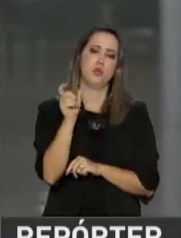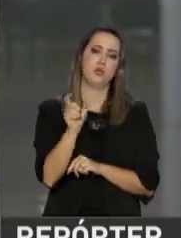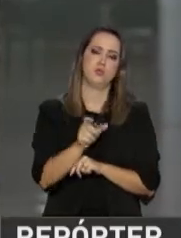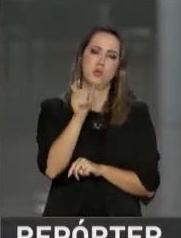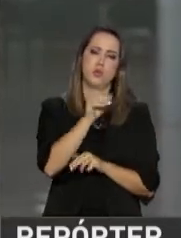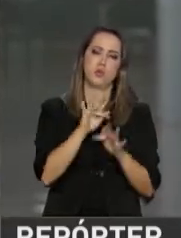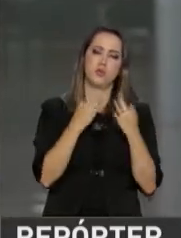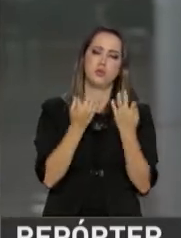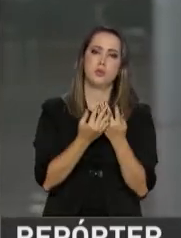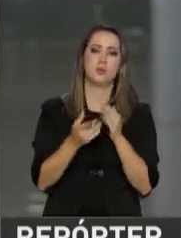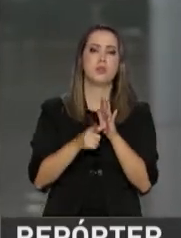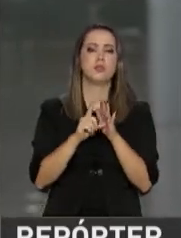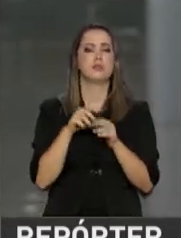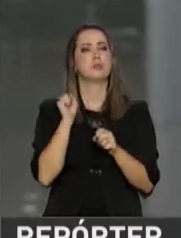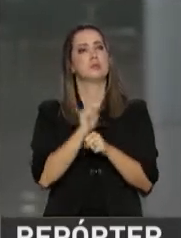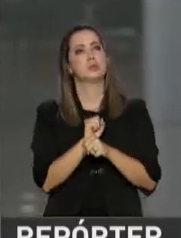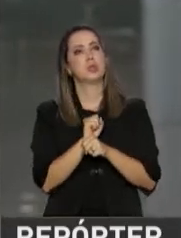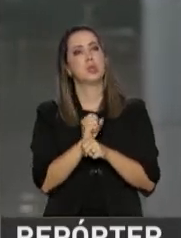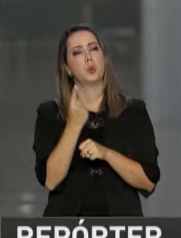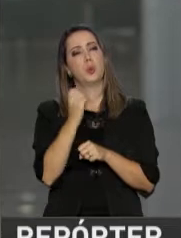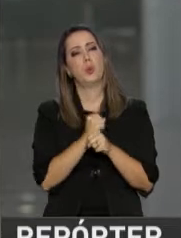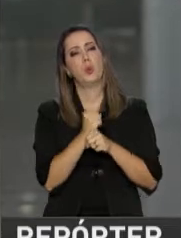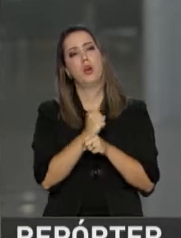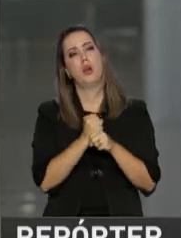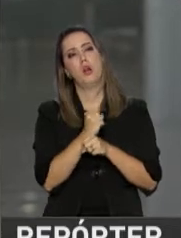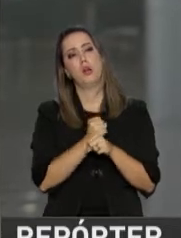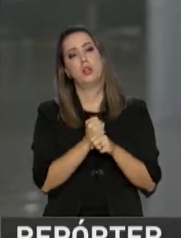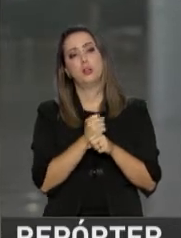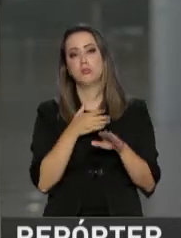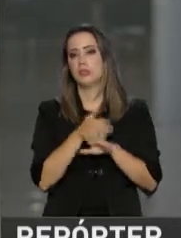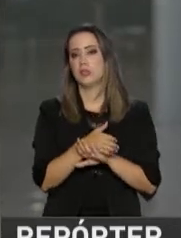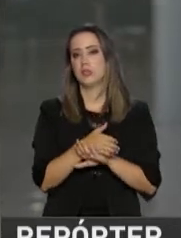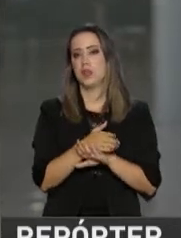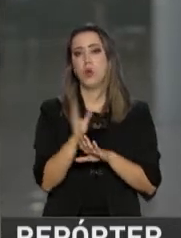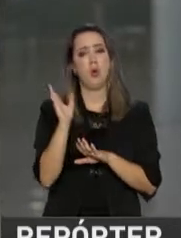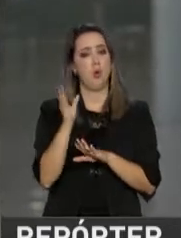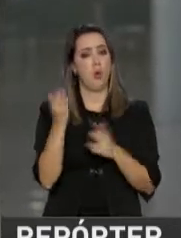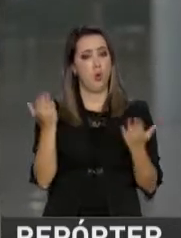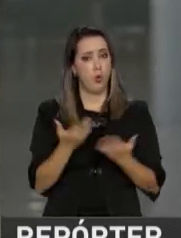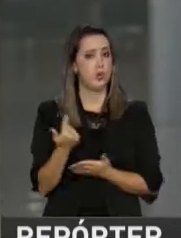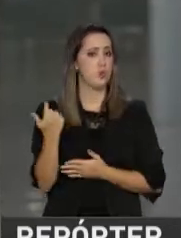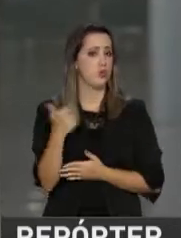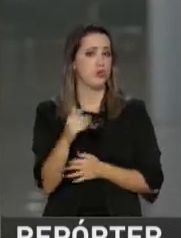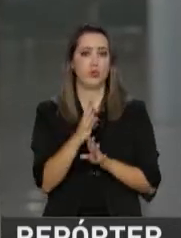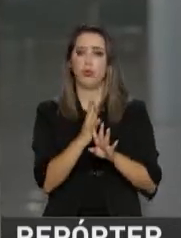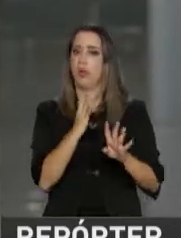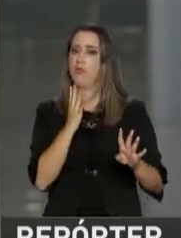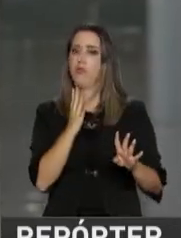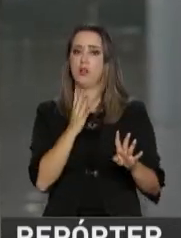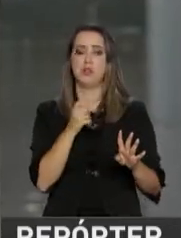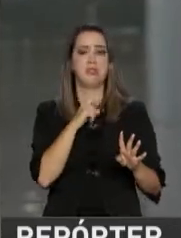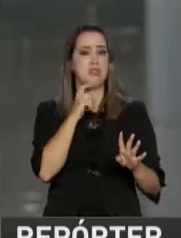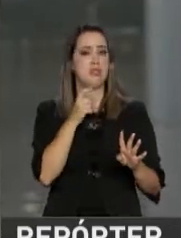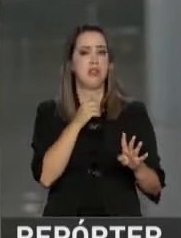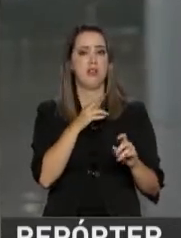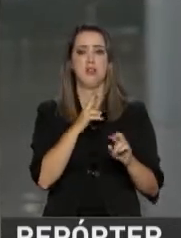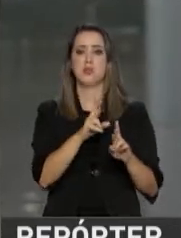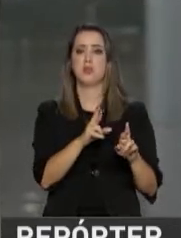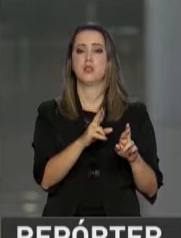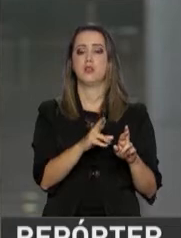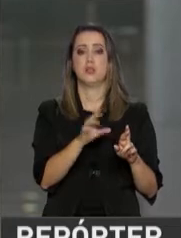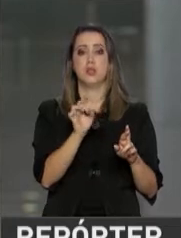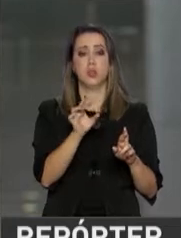ficavam mais um ano esperando para entrar no bolsa hoje a lista é zero não tem ninguém esperando e